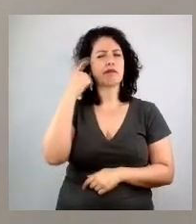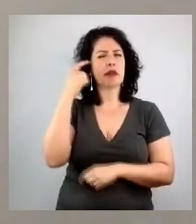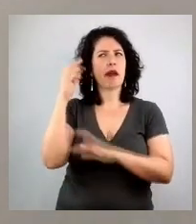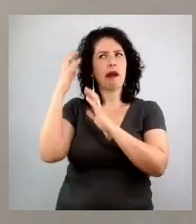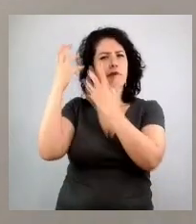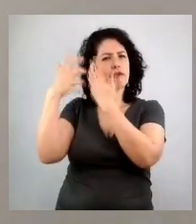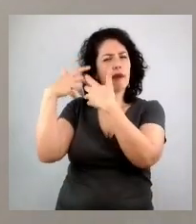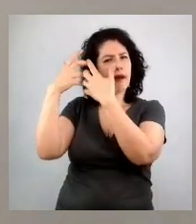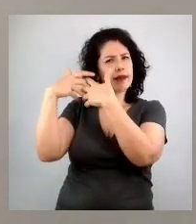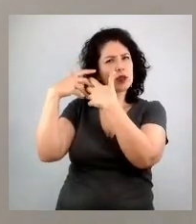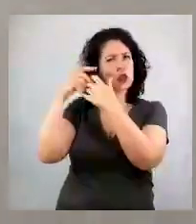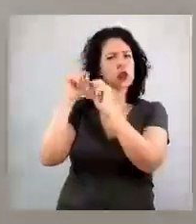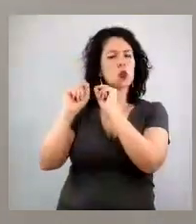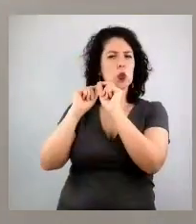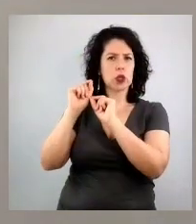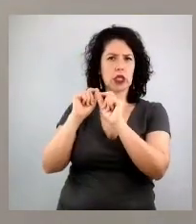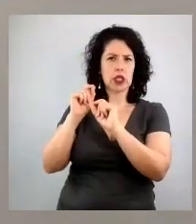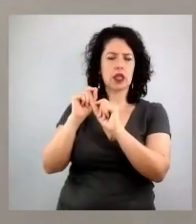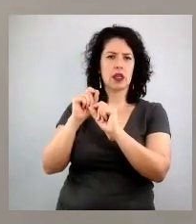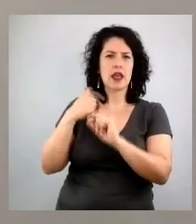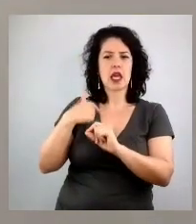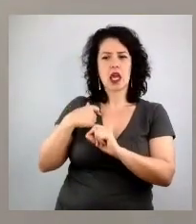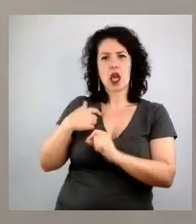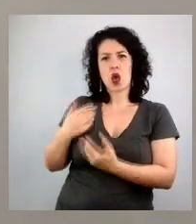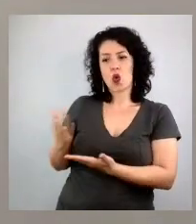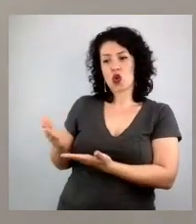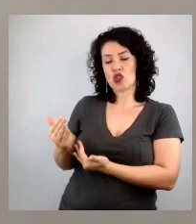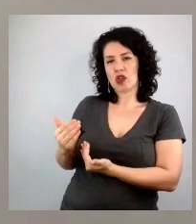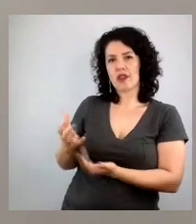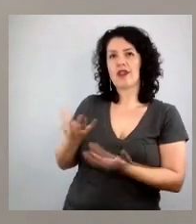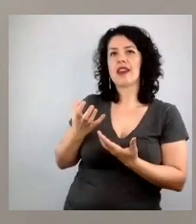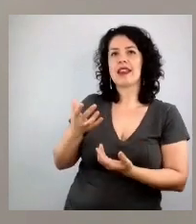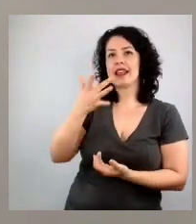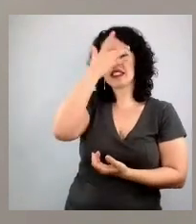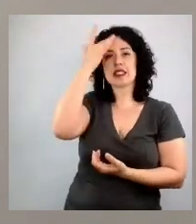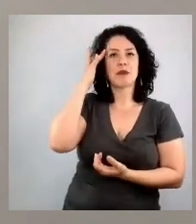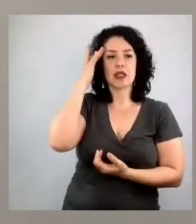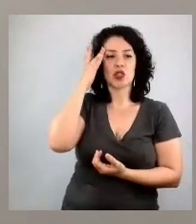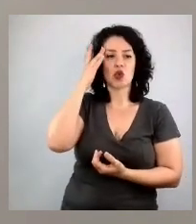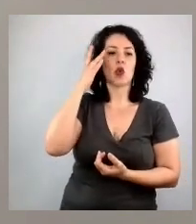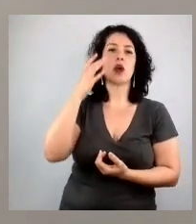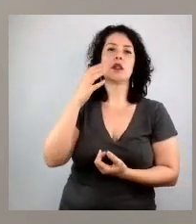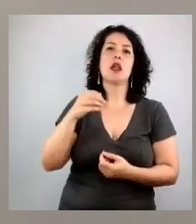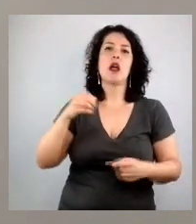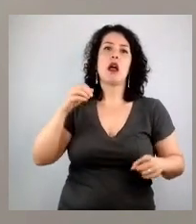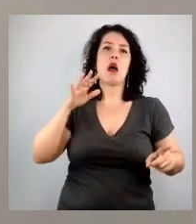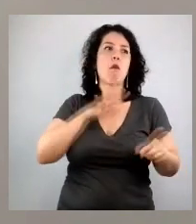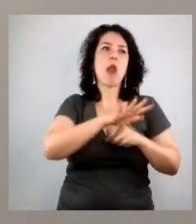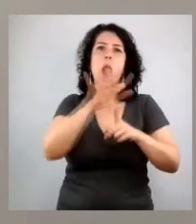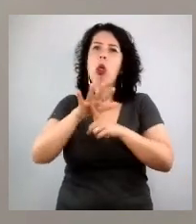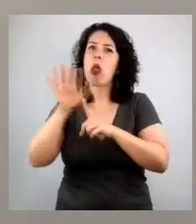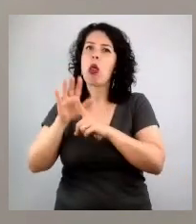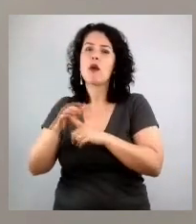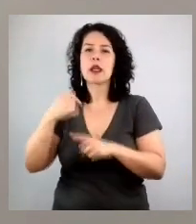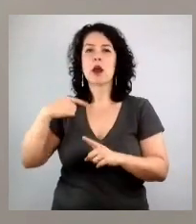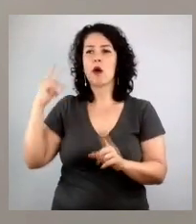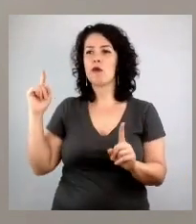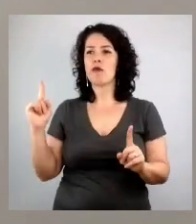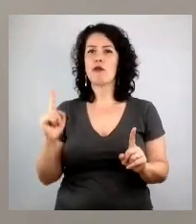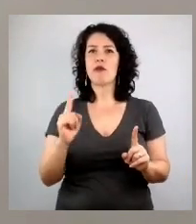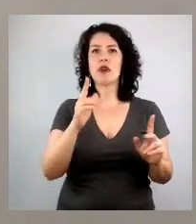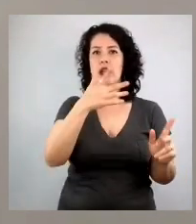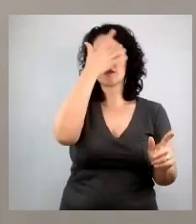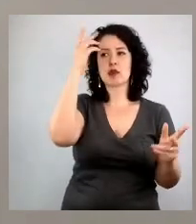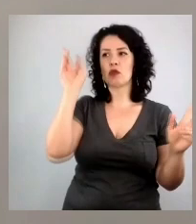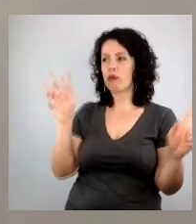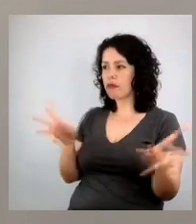queria muito que as pessoas me vissem na multidão, sabe? O meu sonho era andar no centro da cidade e perceber que as pessoas me